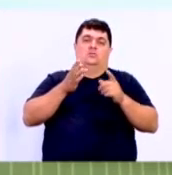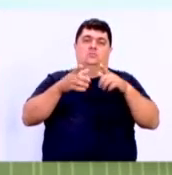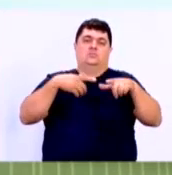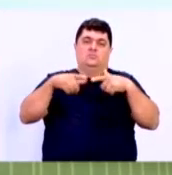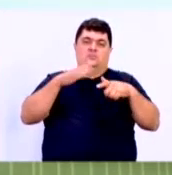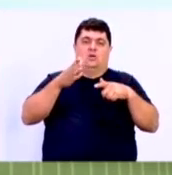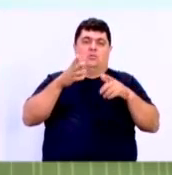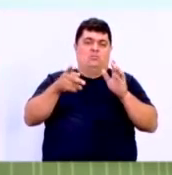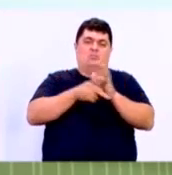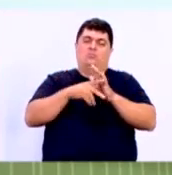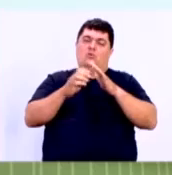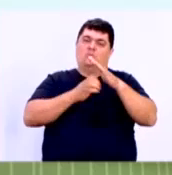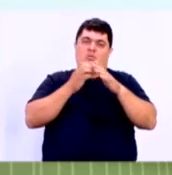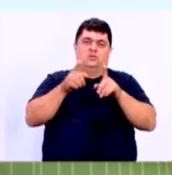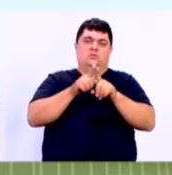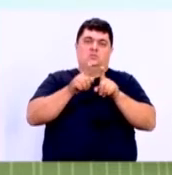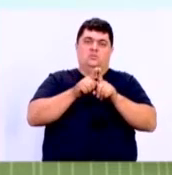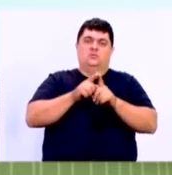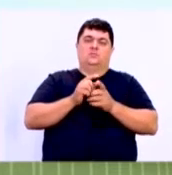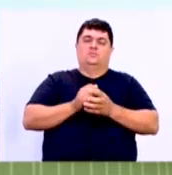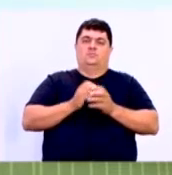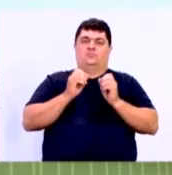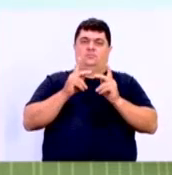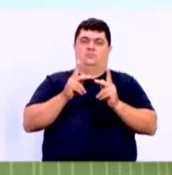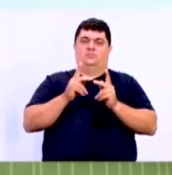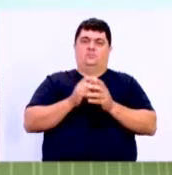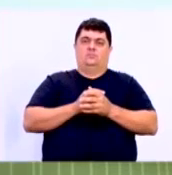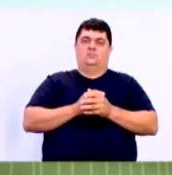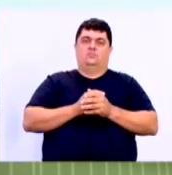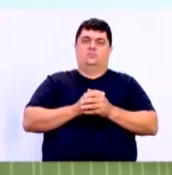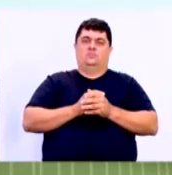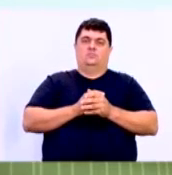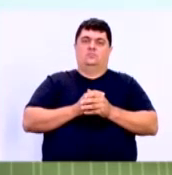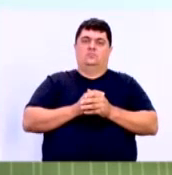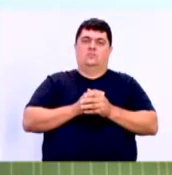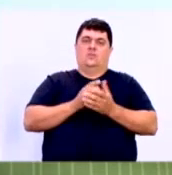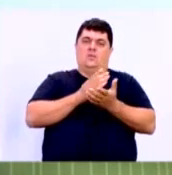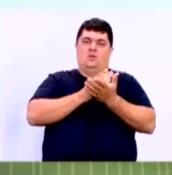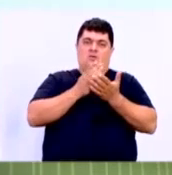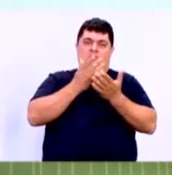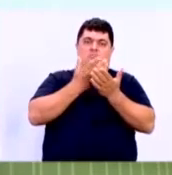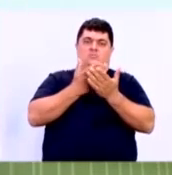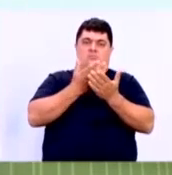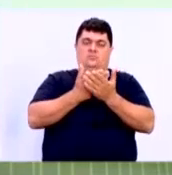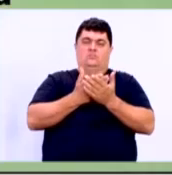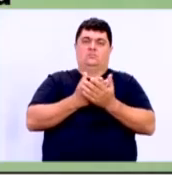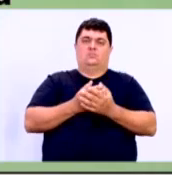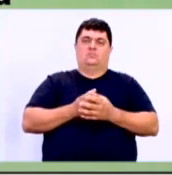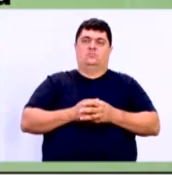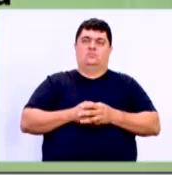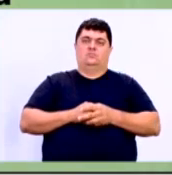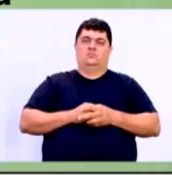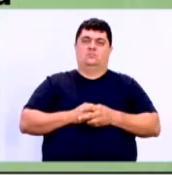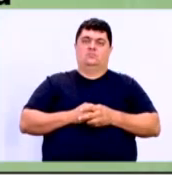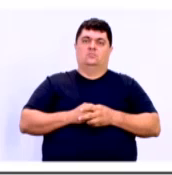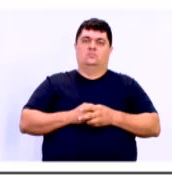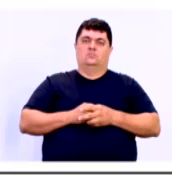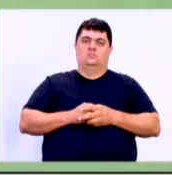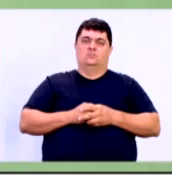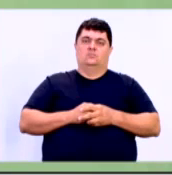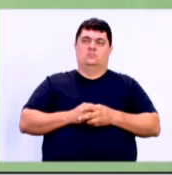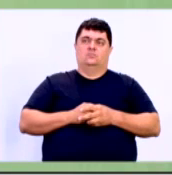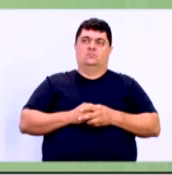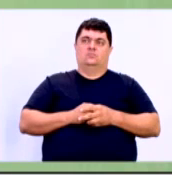pequeno negócio, na sua mercearia. Beleza? Mas chega de papo, vamos começar, vamos para o quadro.